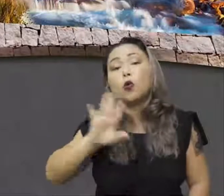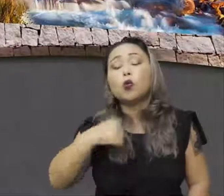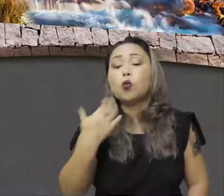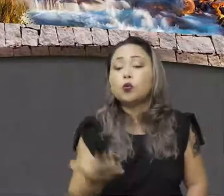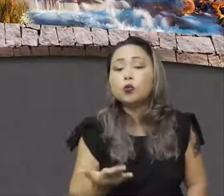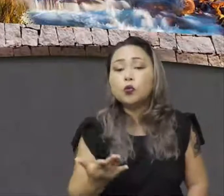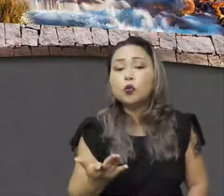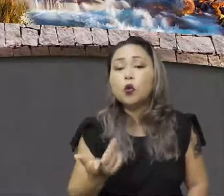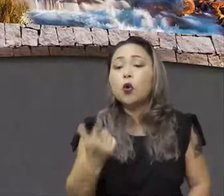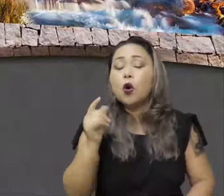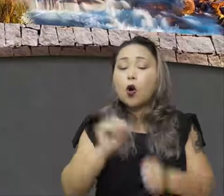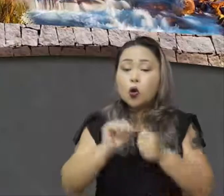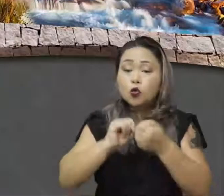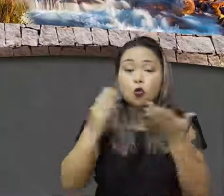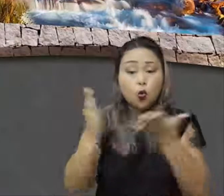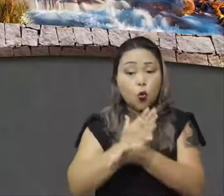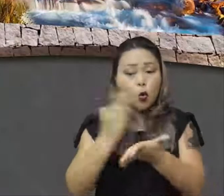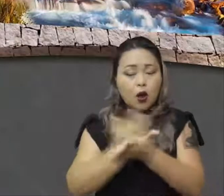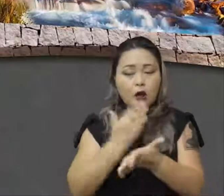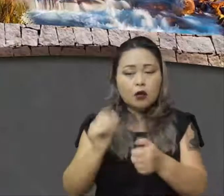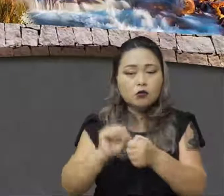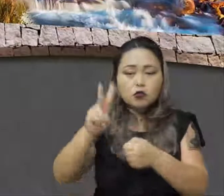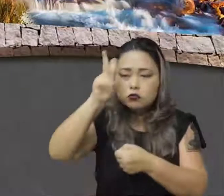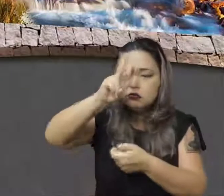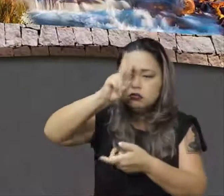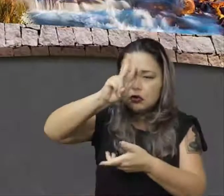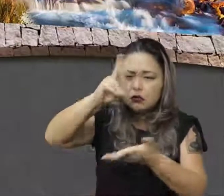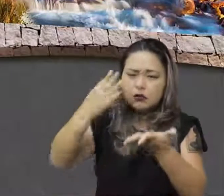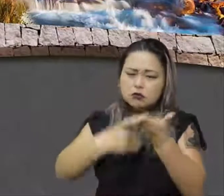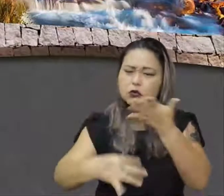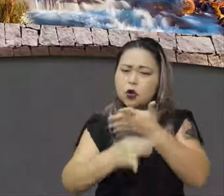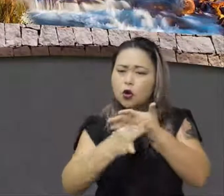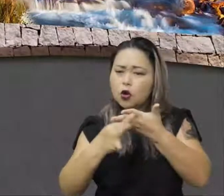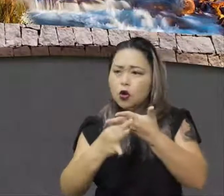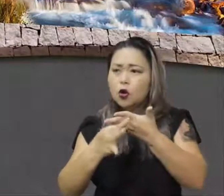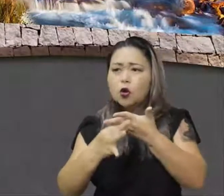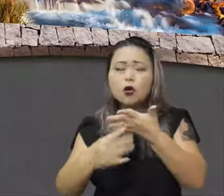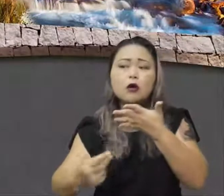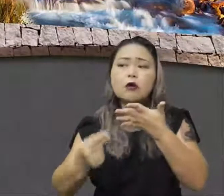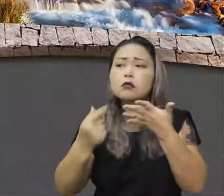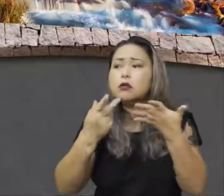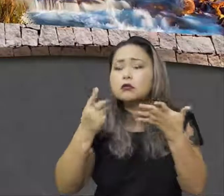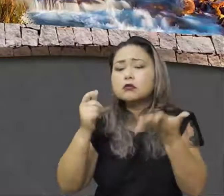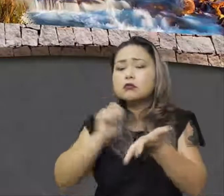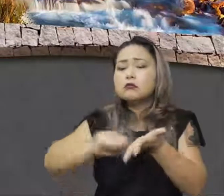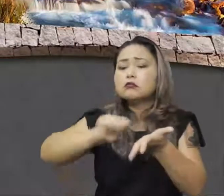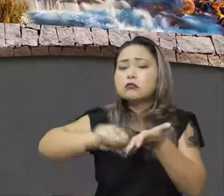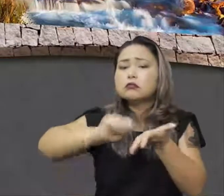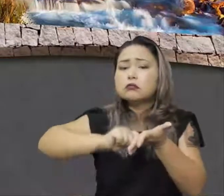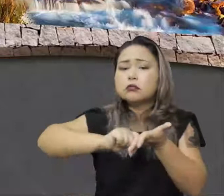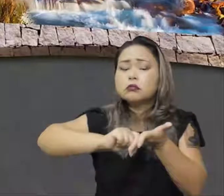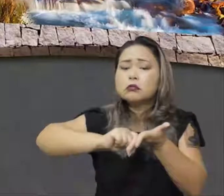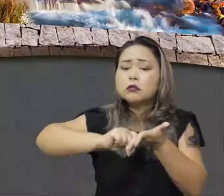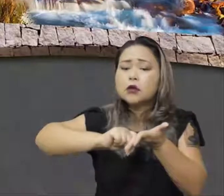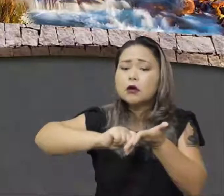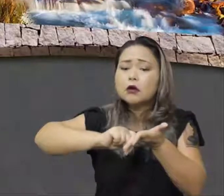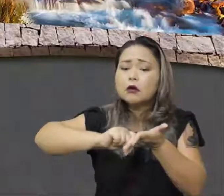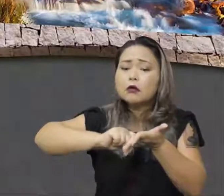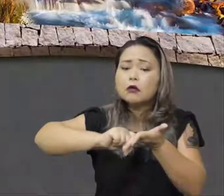livro do Rubinstein, é um historiador, que ele escreveu um livro falando das